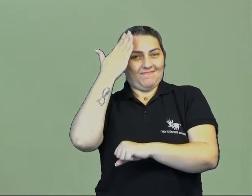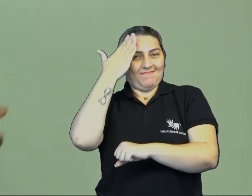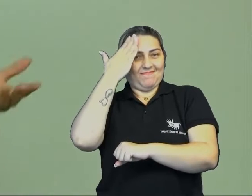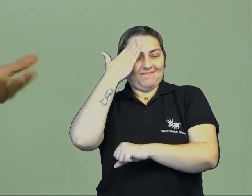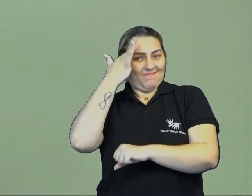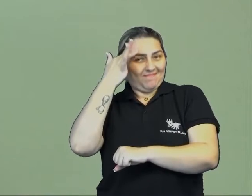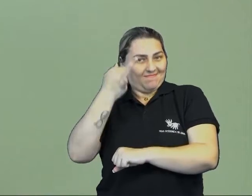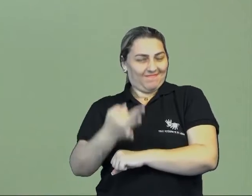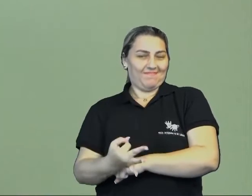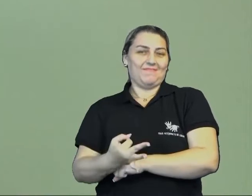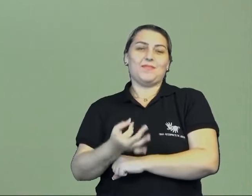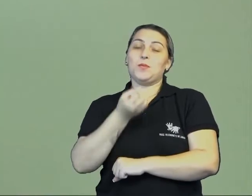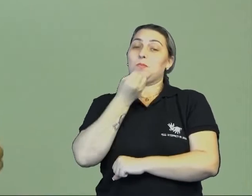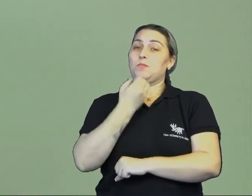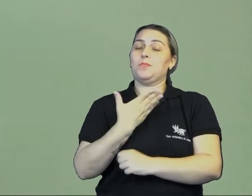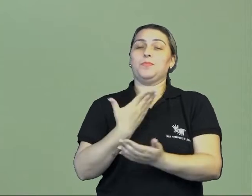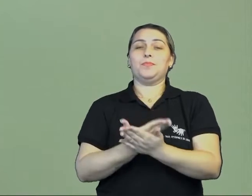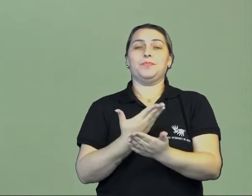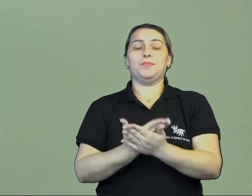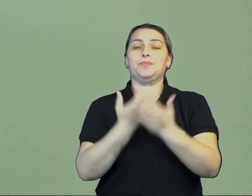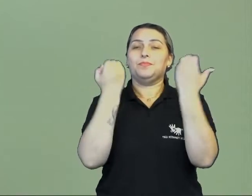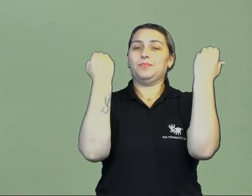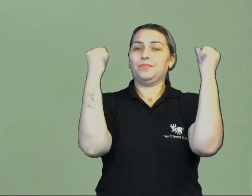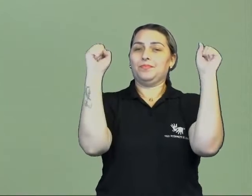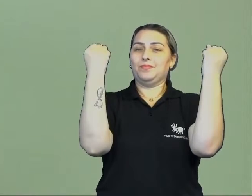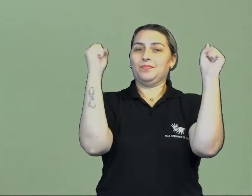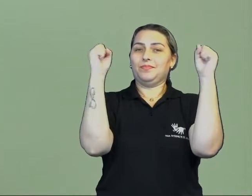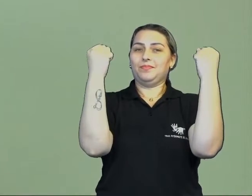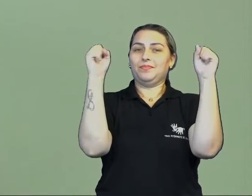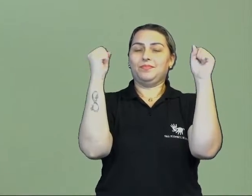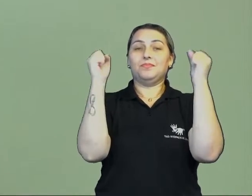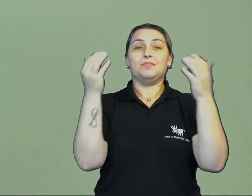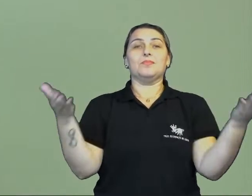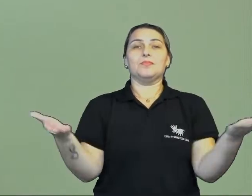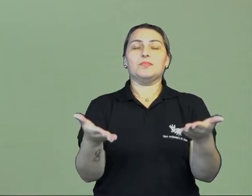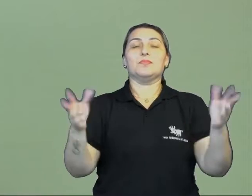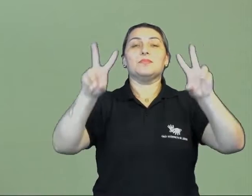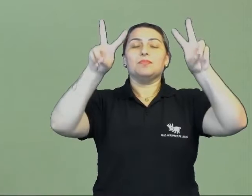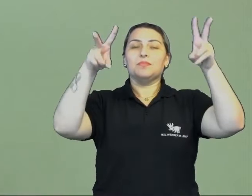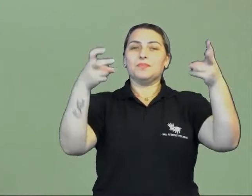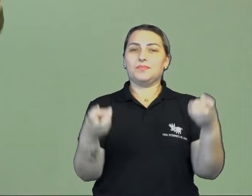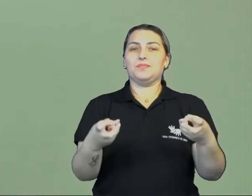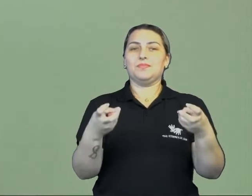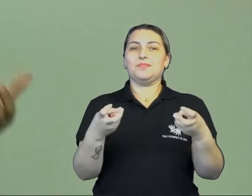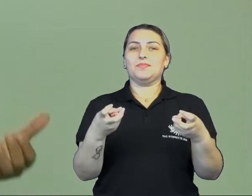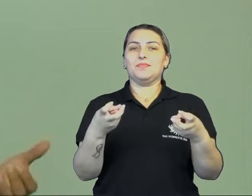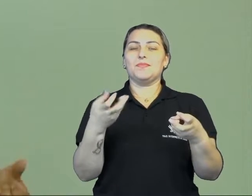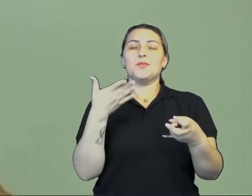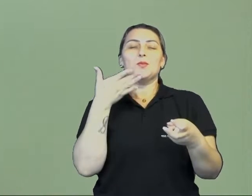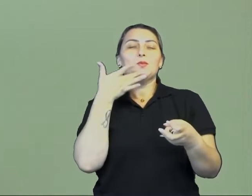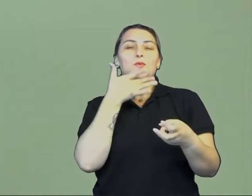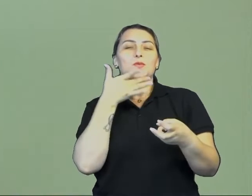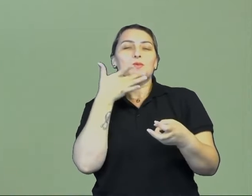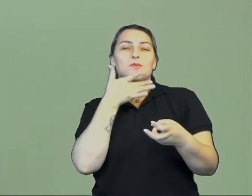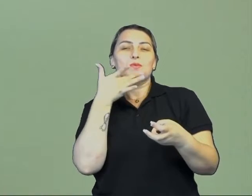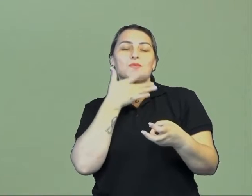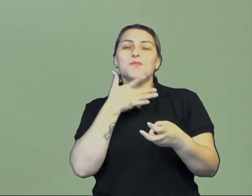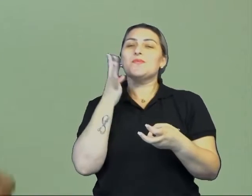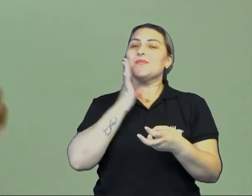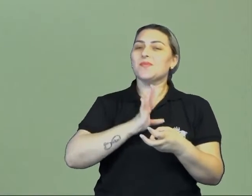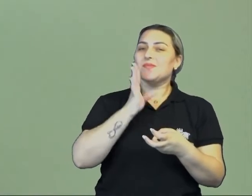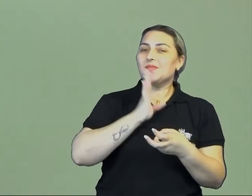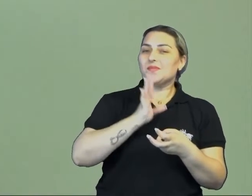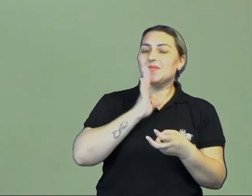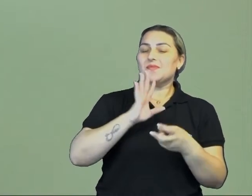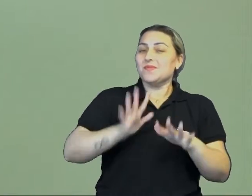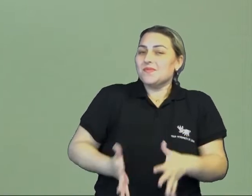se eu não soubesse. Bom, vamos à nossa aula de Educação Física. Hoje o tema é delicinha. Eu sei que vocês estão empolgados,